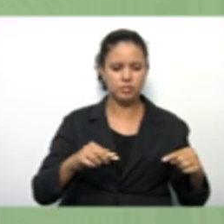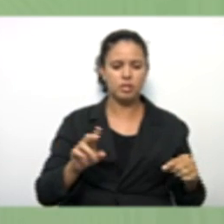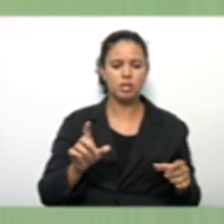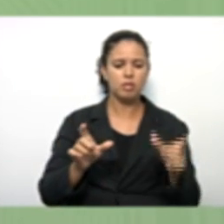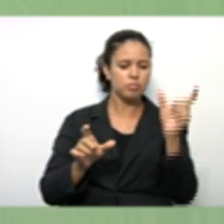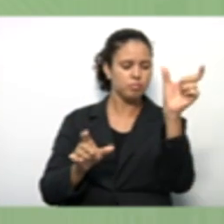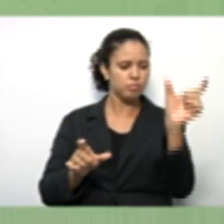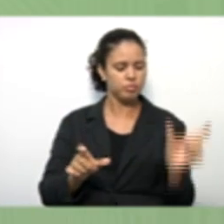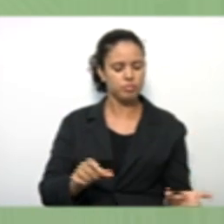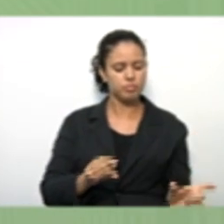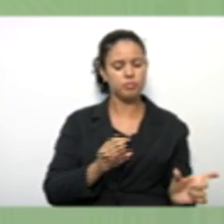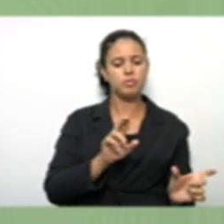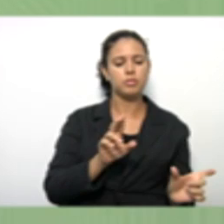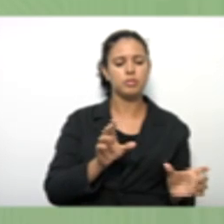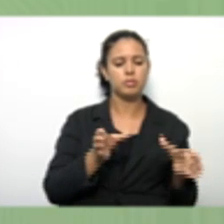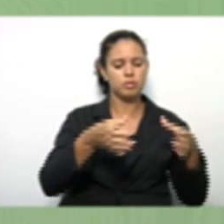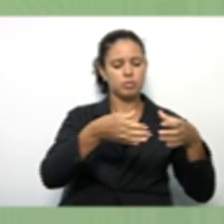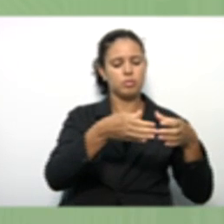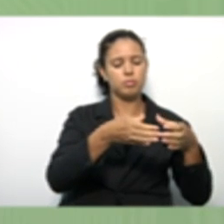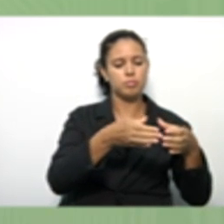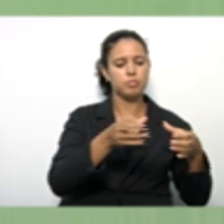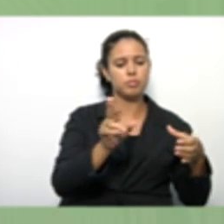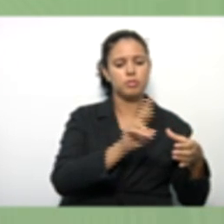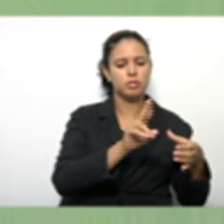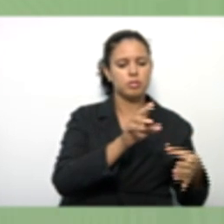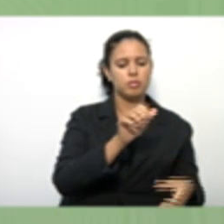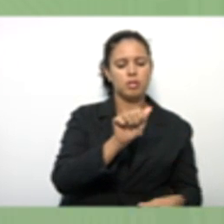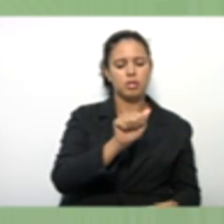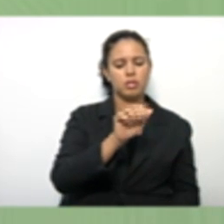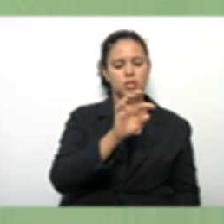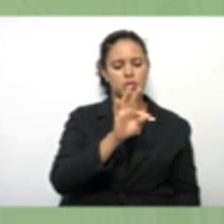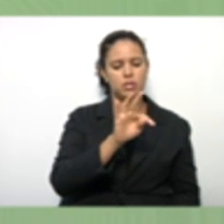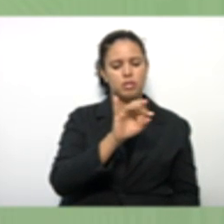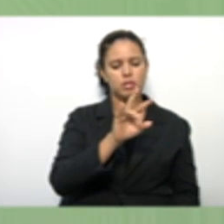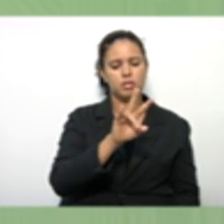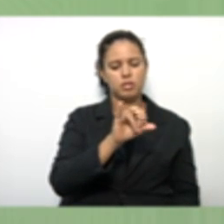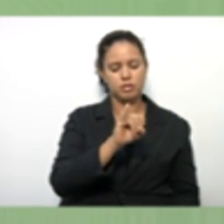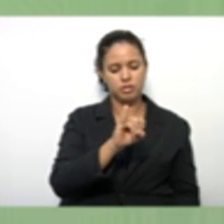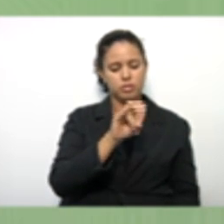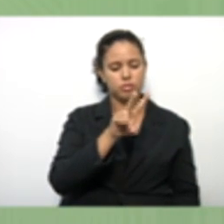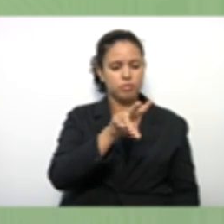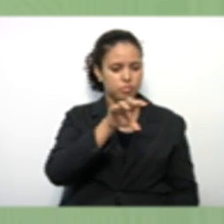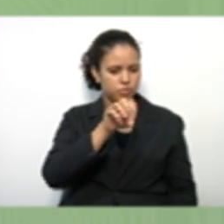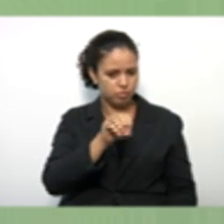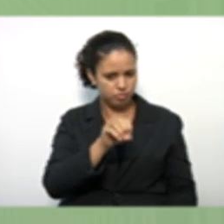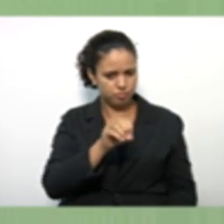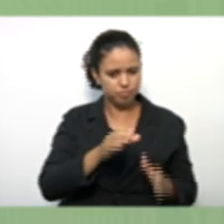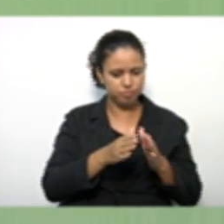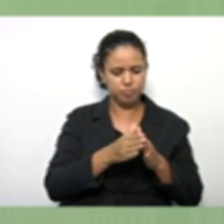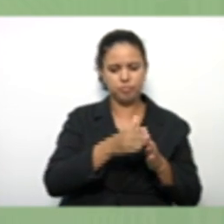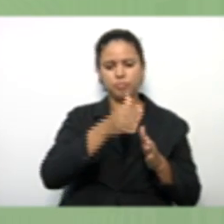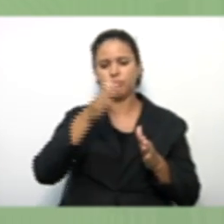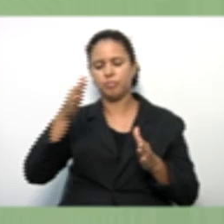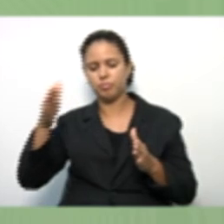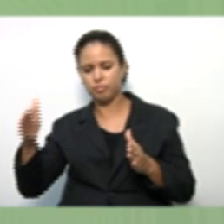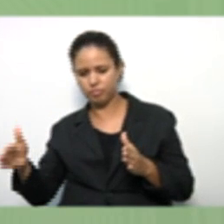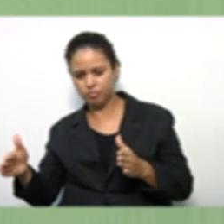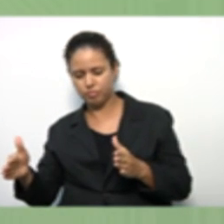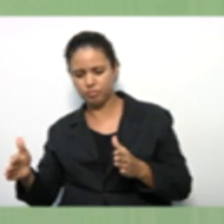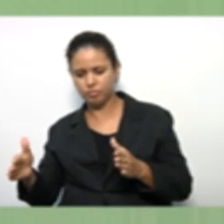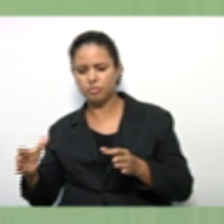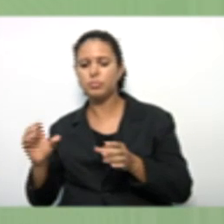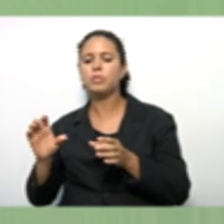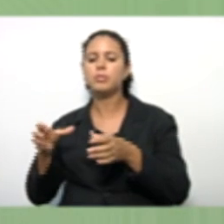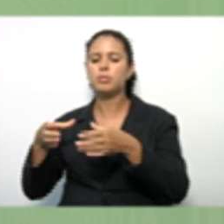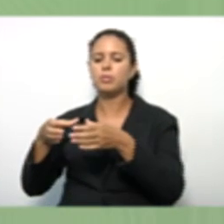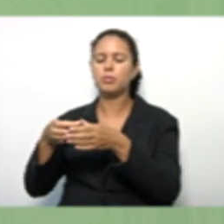chama ativo. Enquanto do lado esquerdo, onde estão os fornecedores, as obrigações, isso vai ter um outro nome,